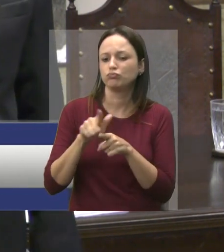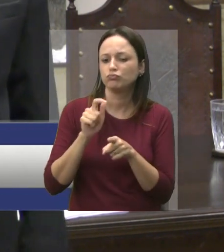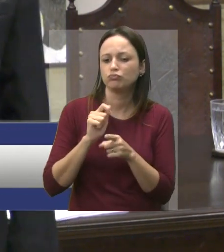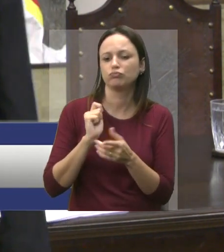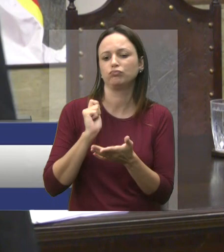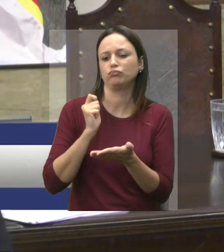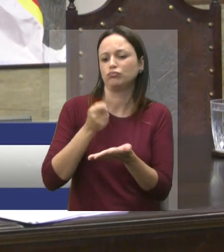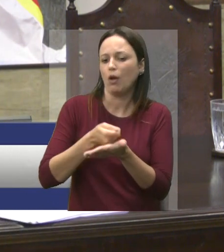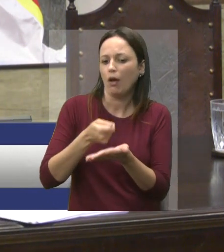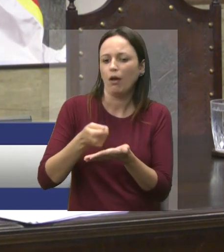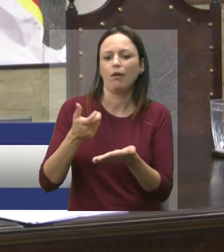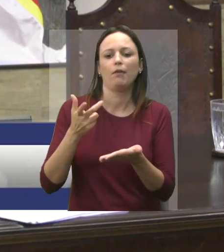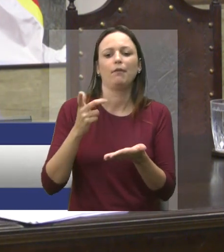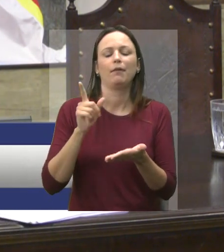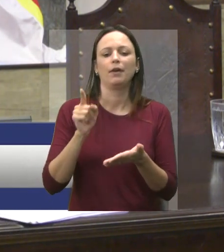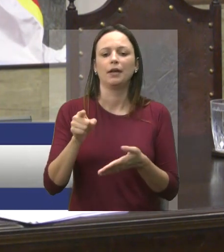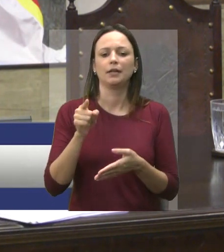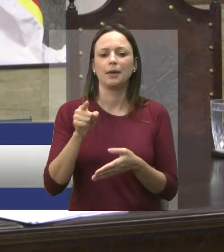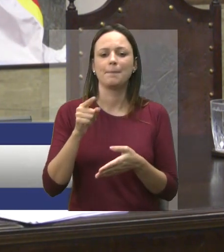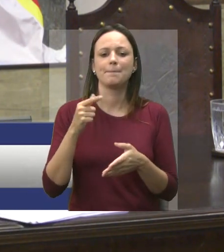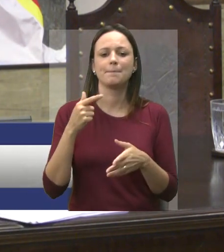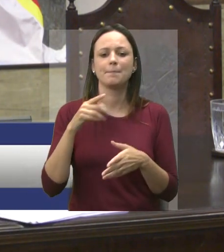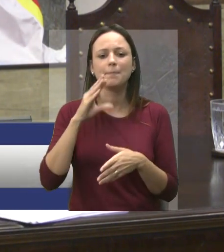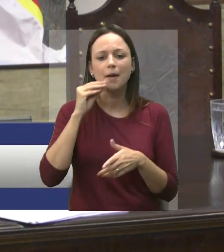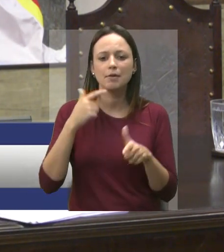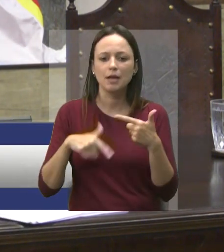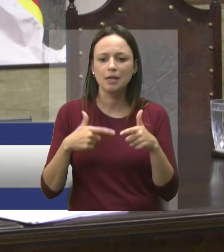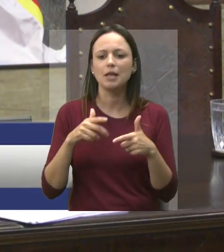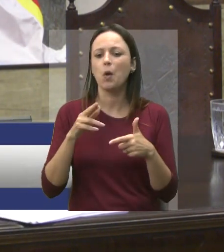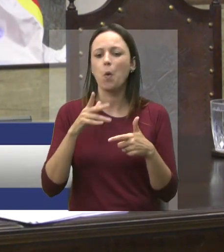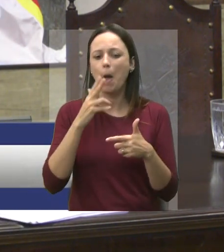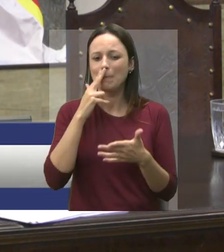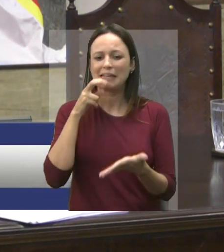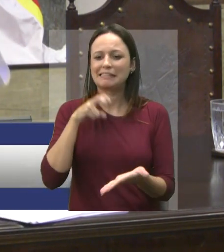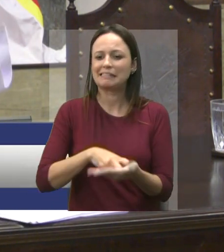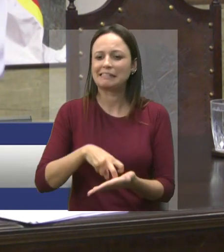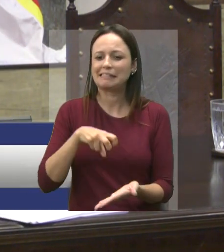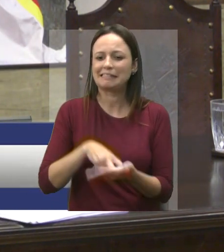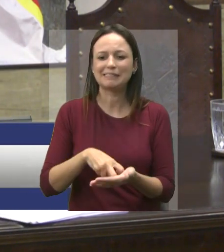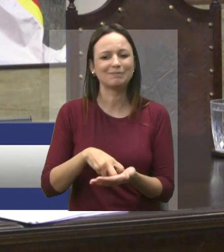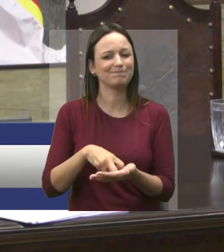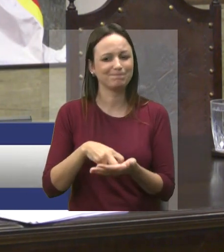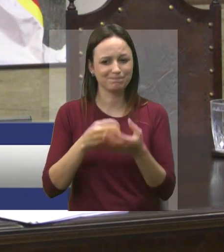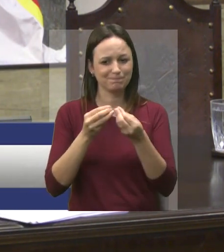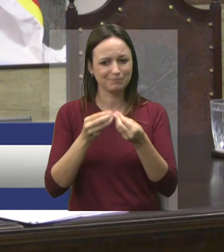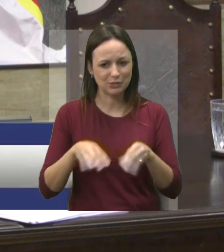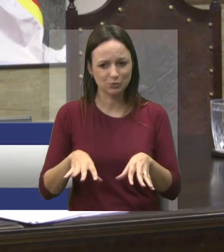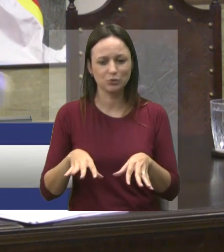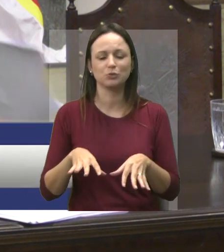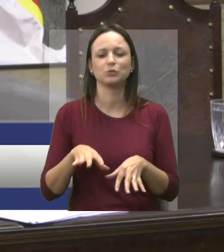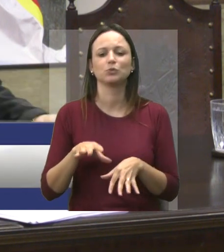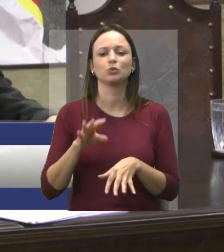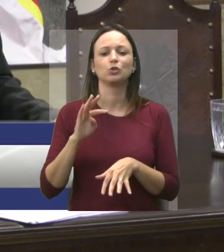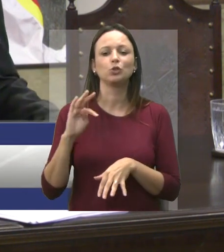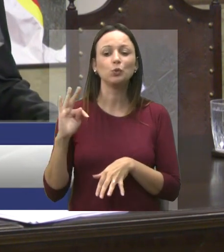que os trabalhadores foram severamente castigados. E eu acho que, de todas as